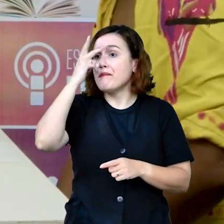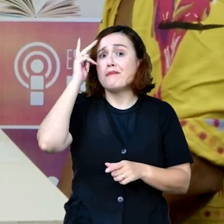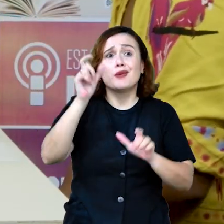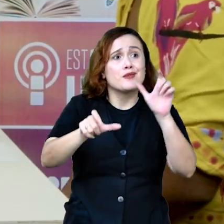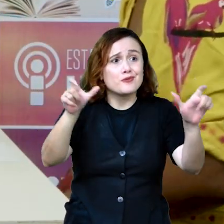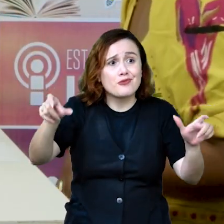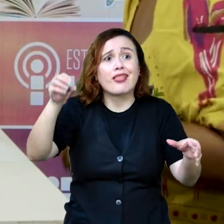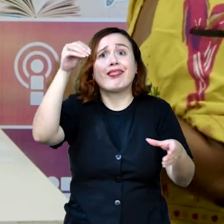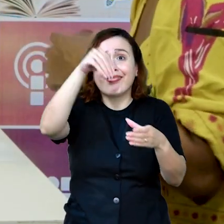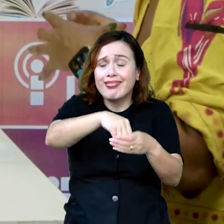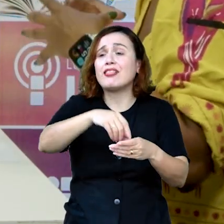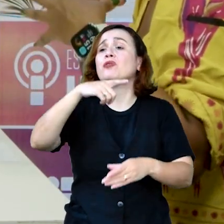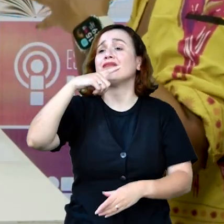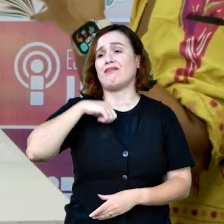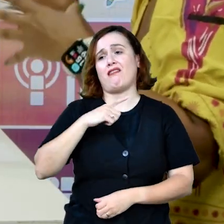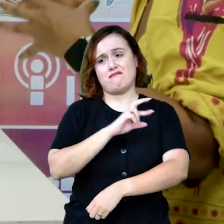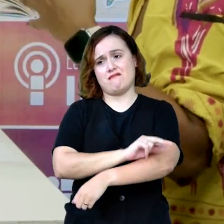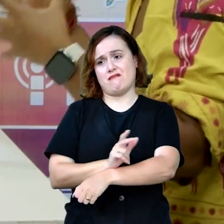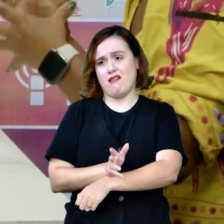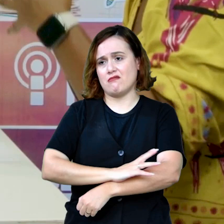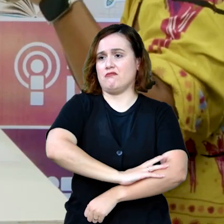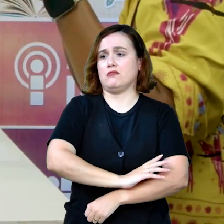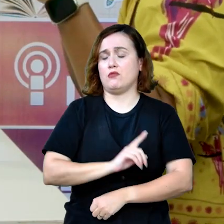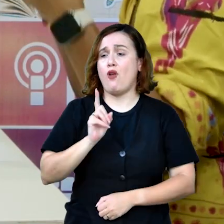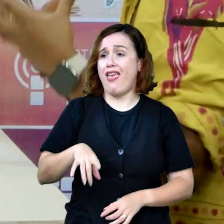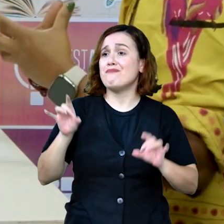racistas, né? O privilégio da